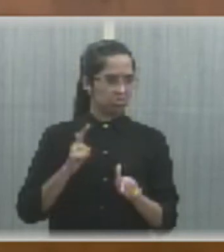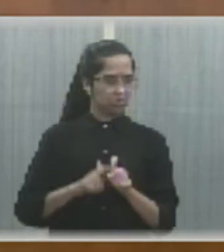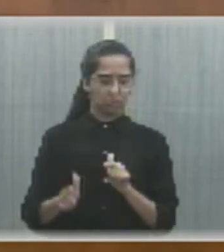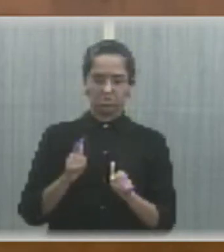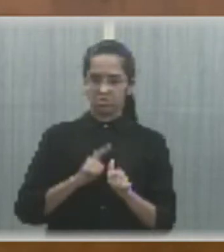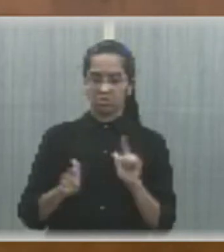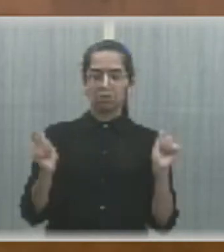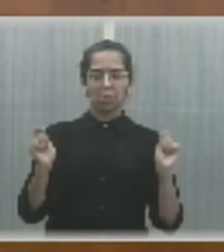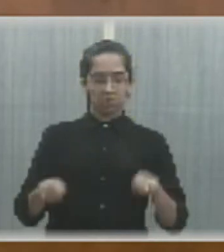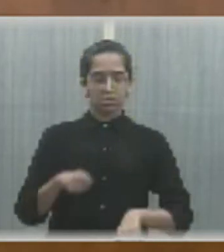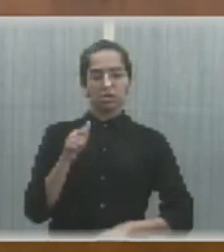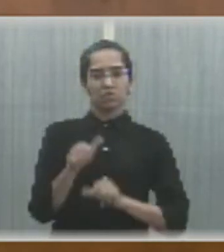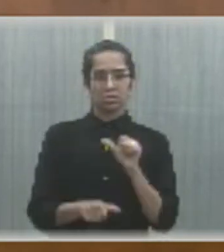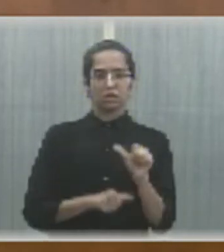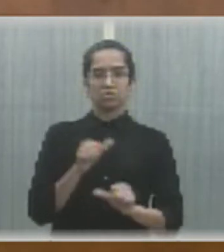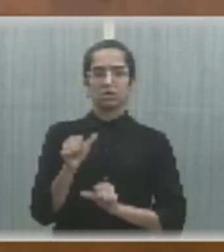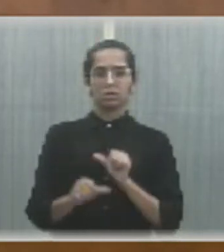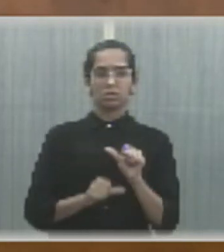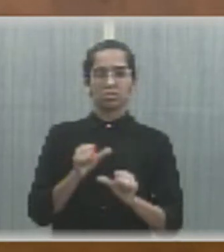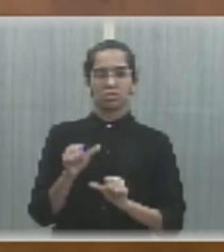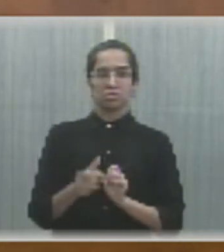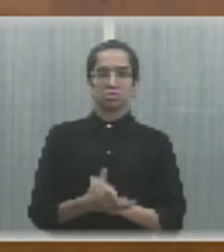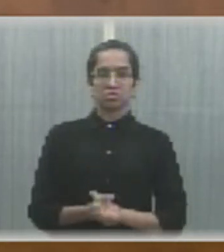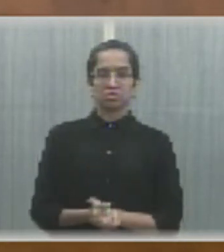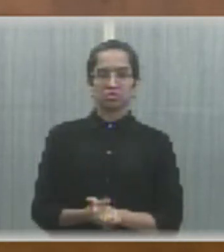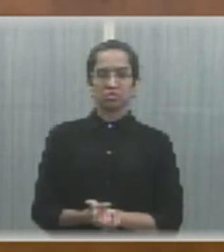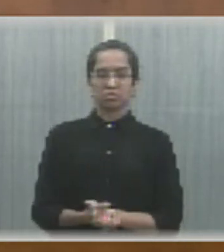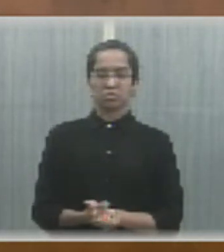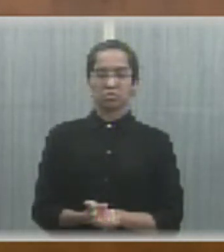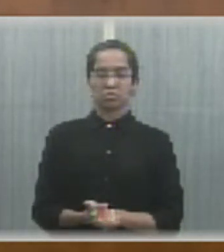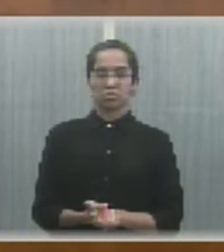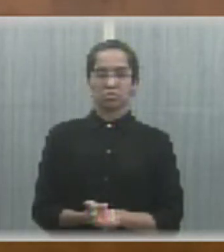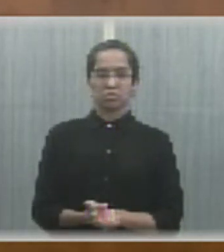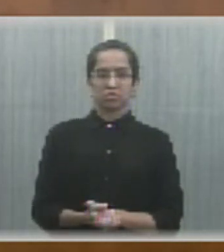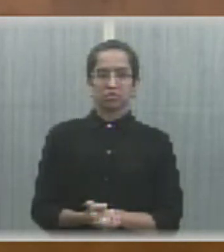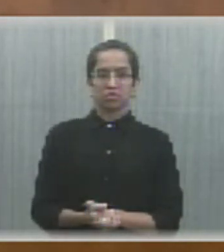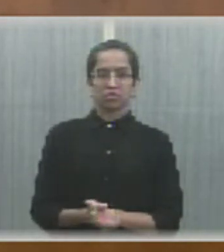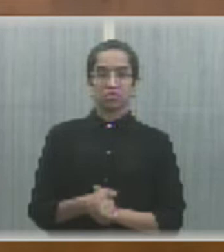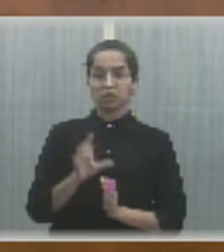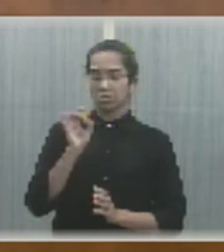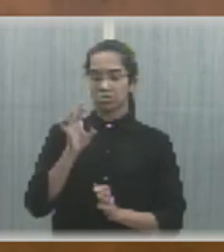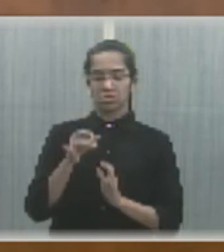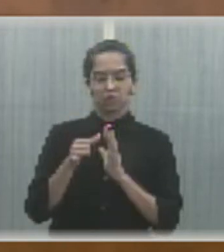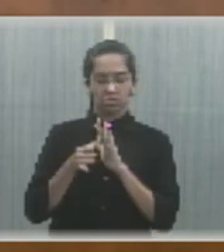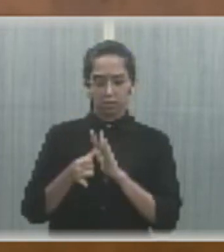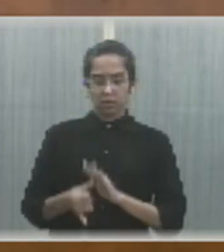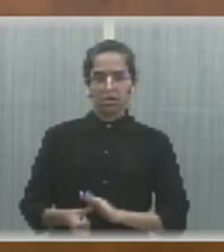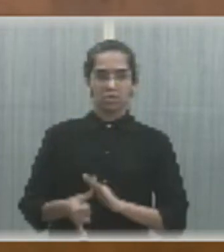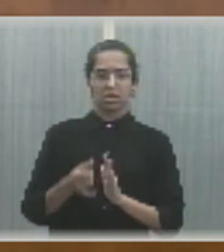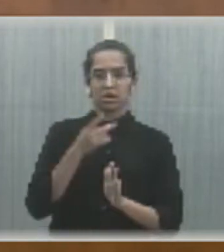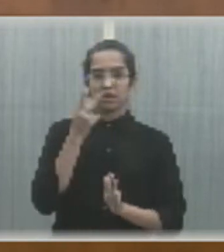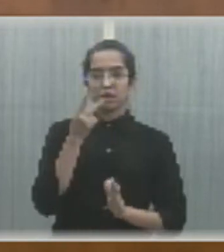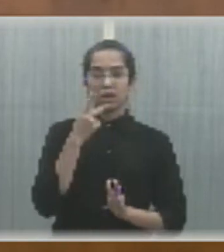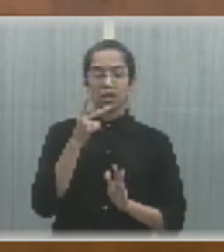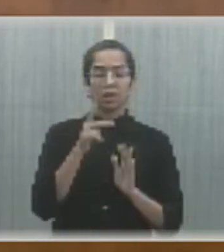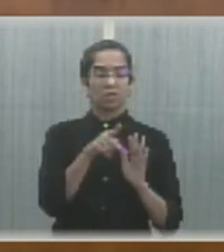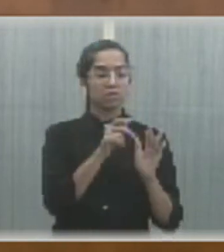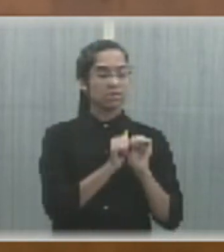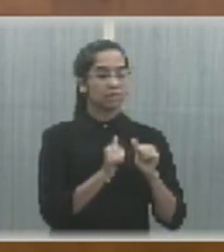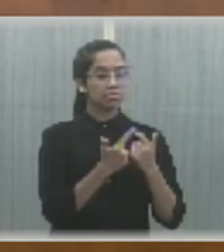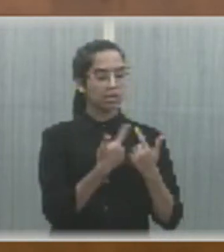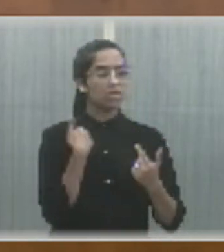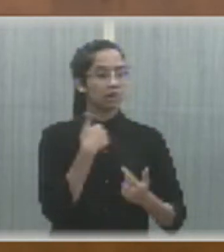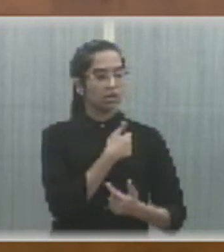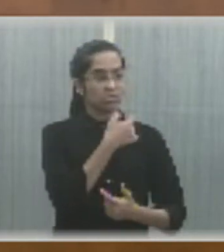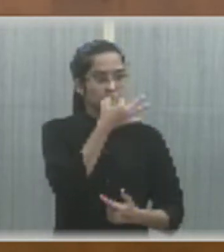errado fazer isso, deputado Lima, deputado Gustavo Neiva. É ter humildade e dizer, está aqui, Assembleia, a nossa